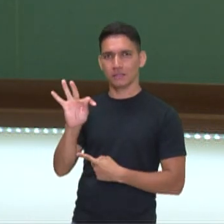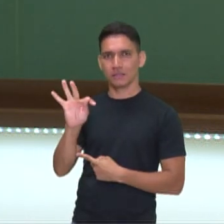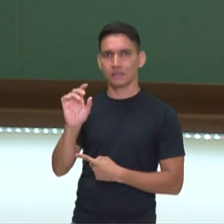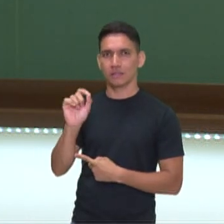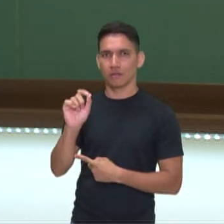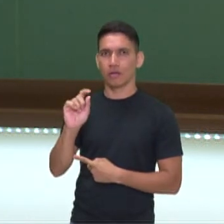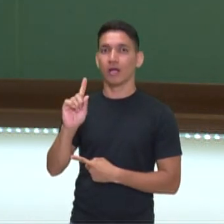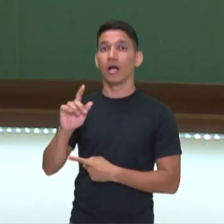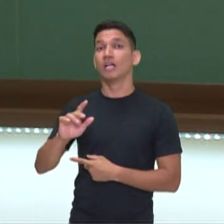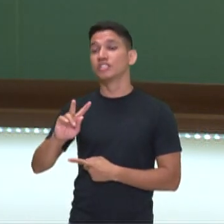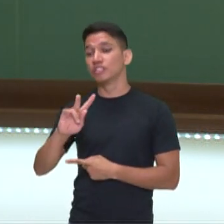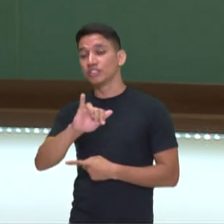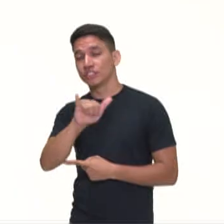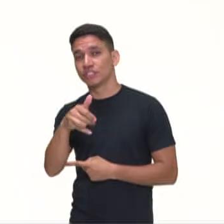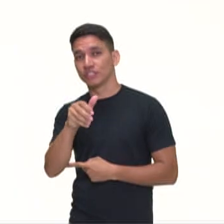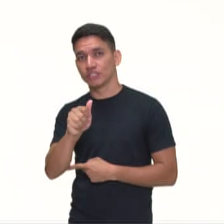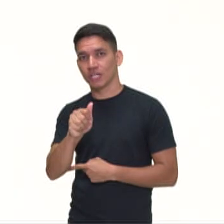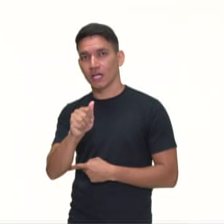Jacket.